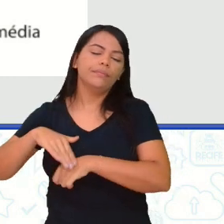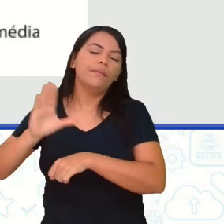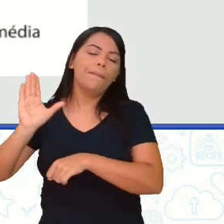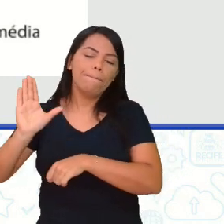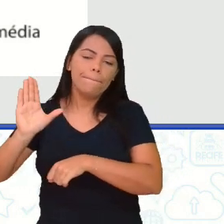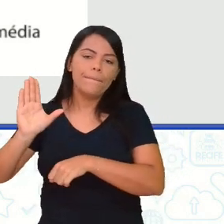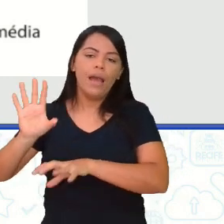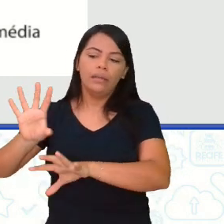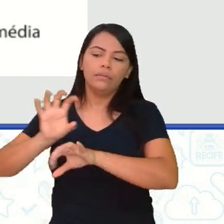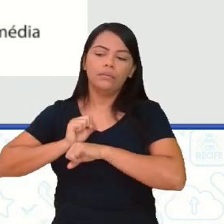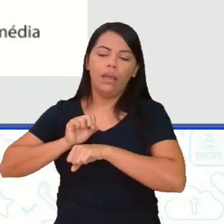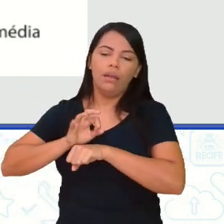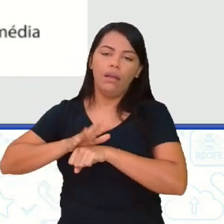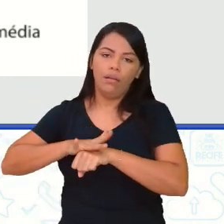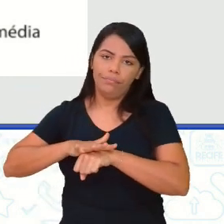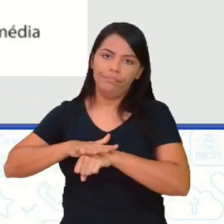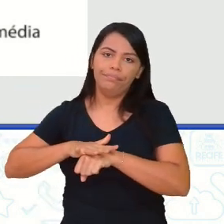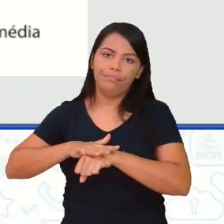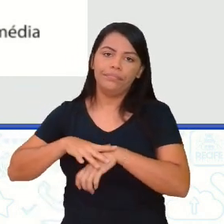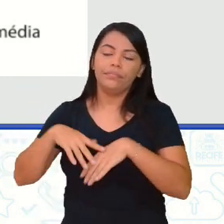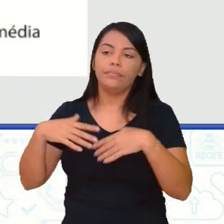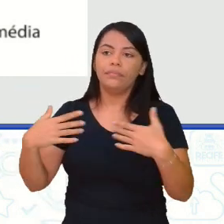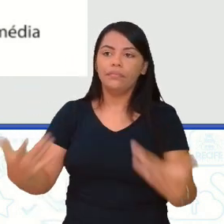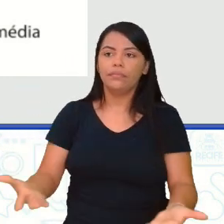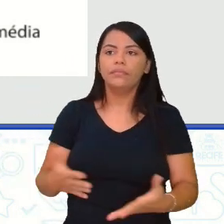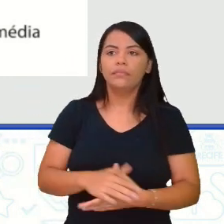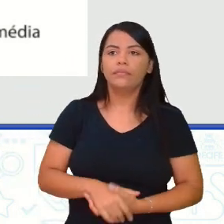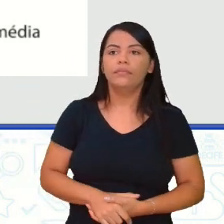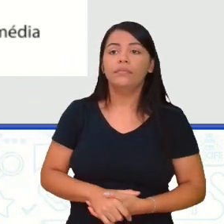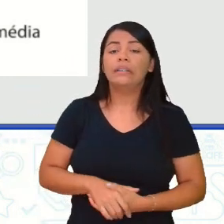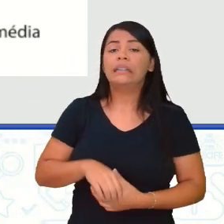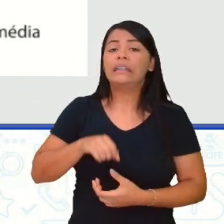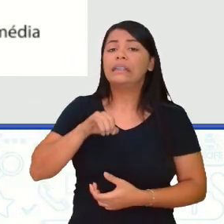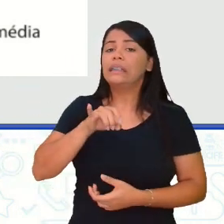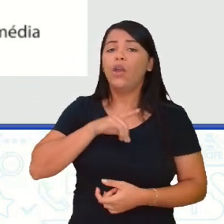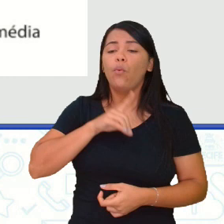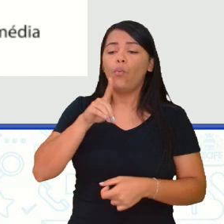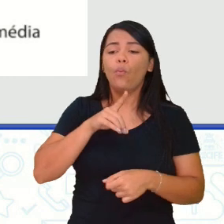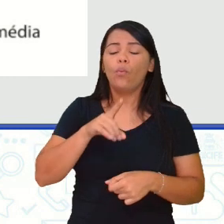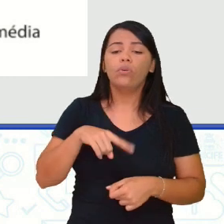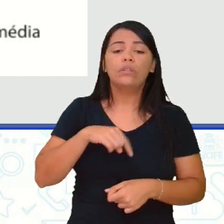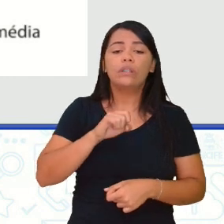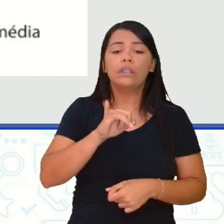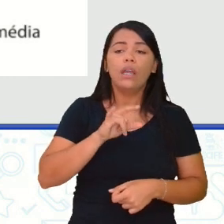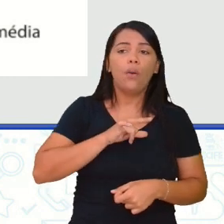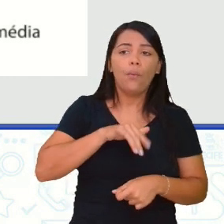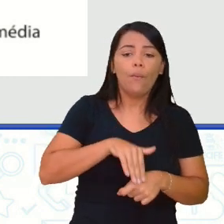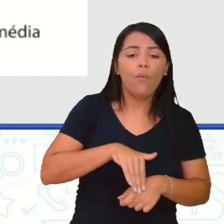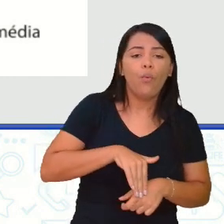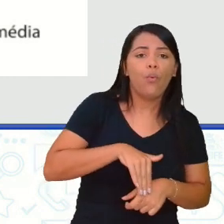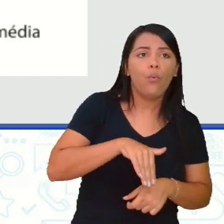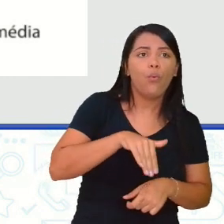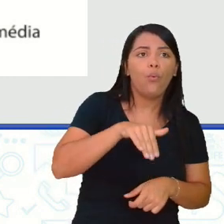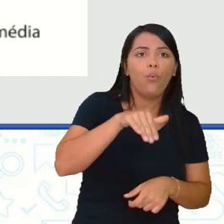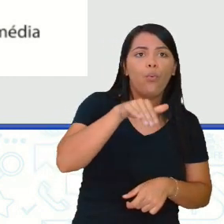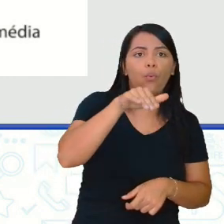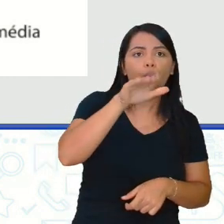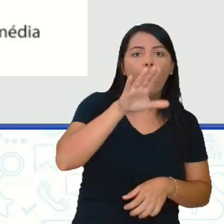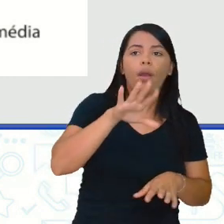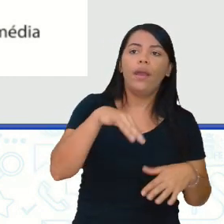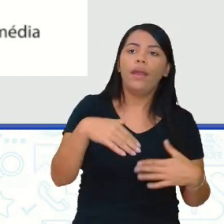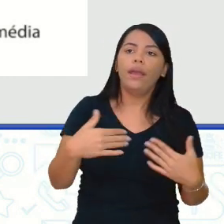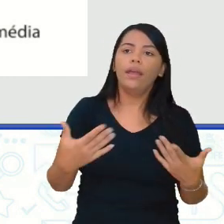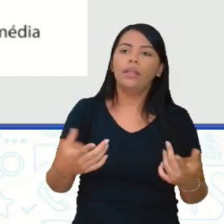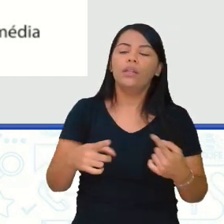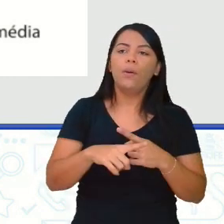olha o primeiro destaque. Se eu aumentei, eu estou bem pequenininho. No